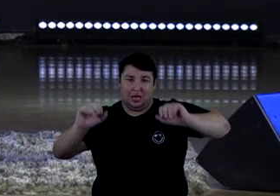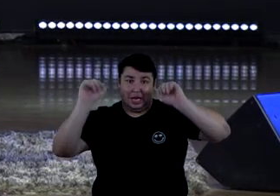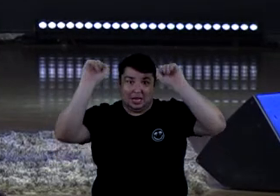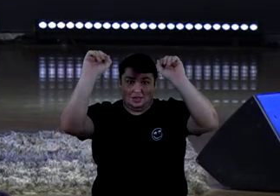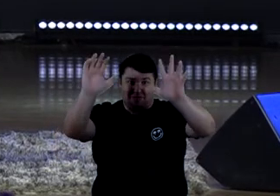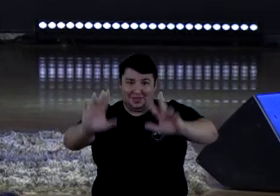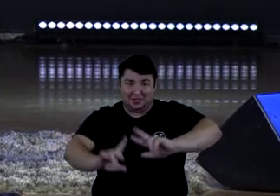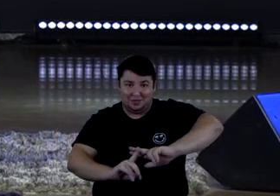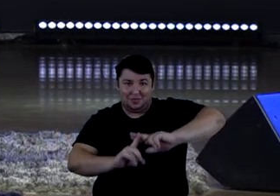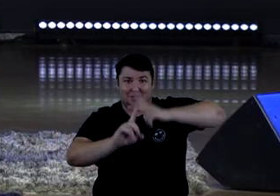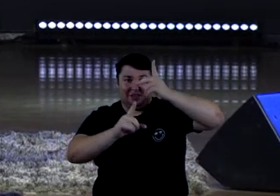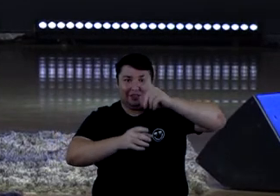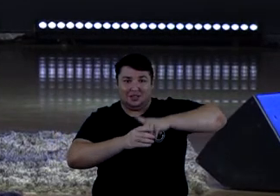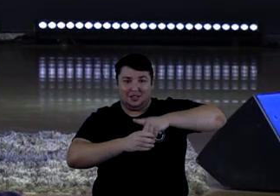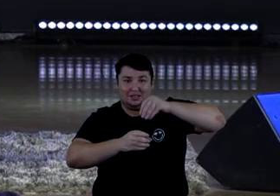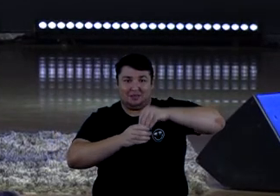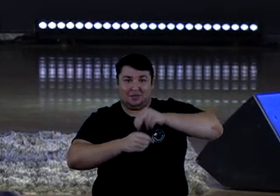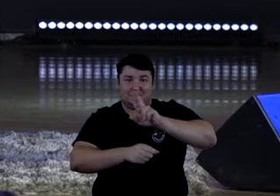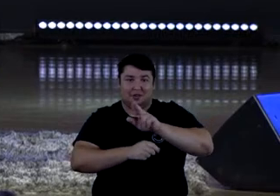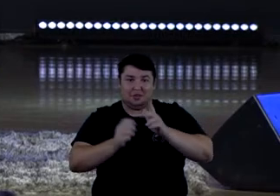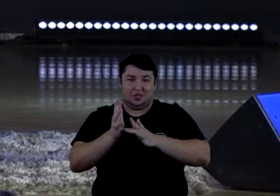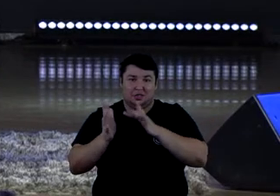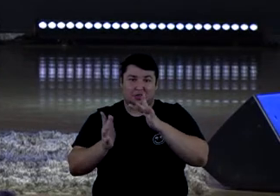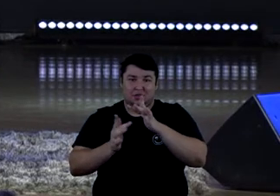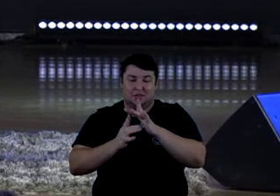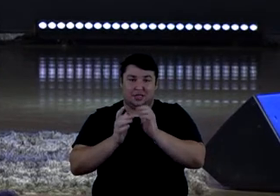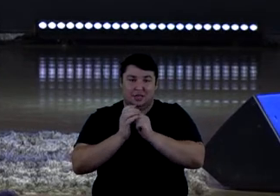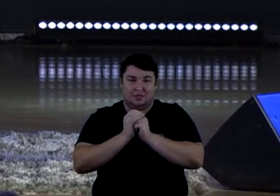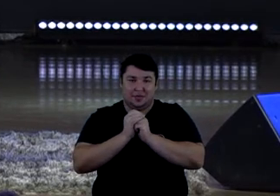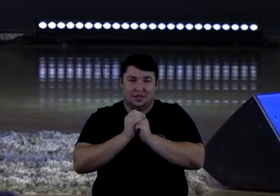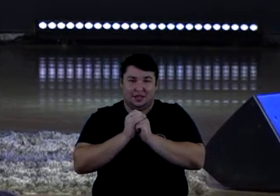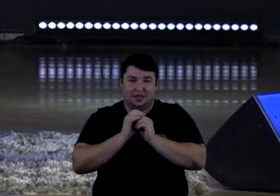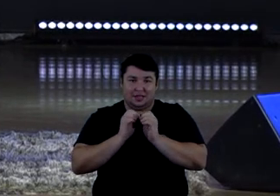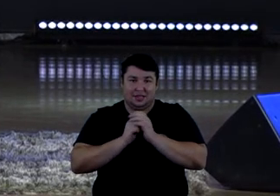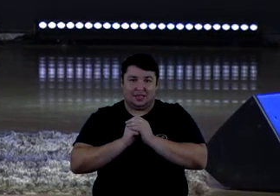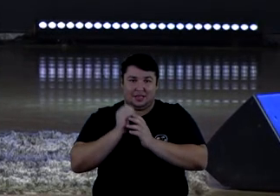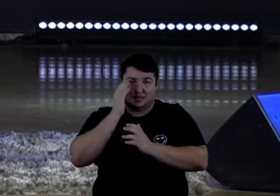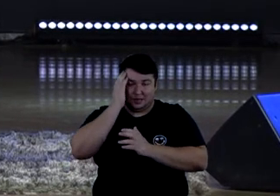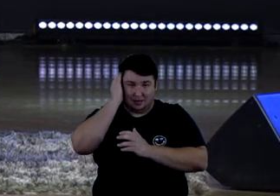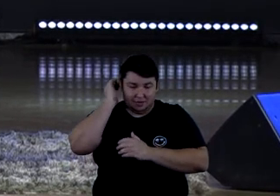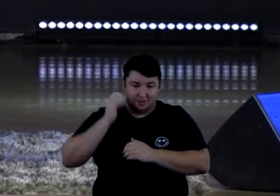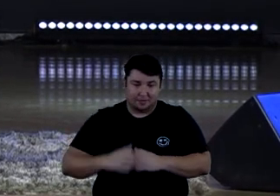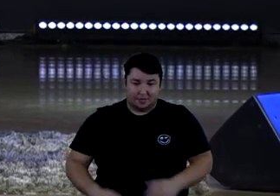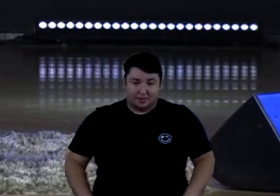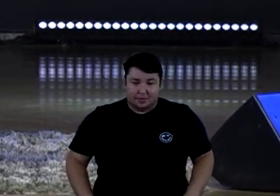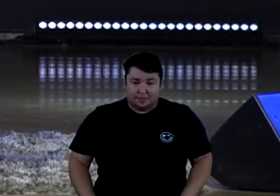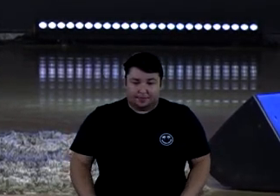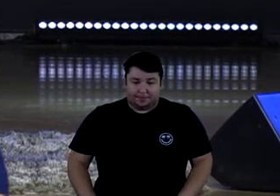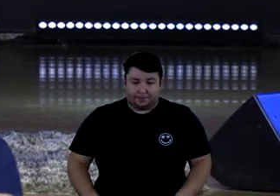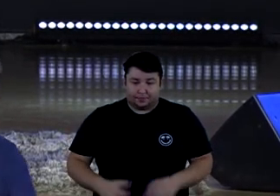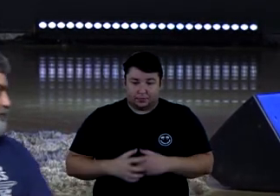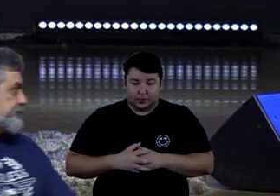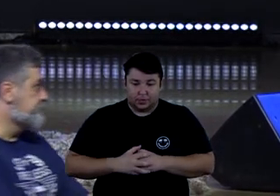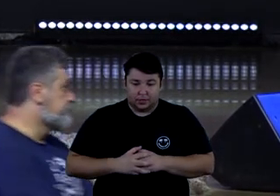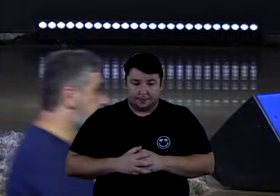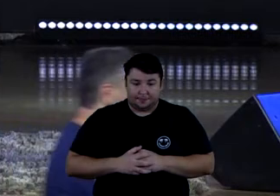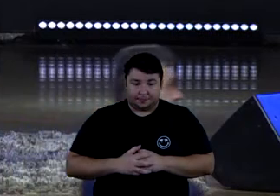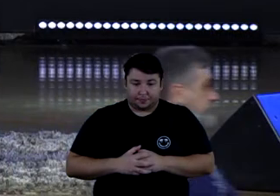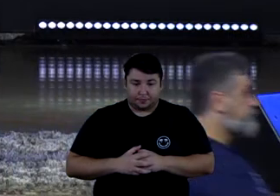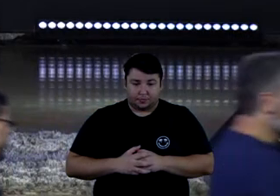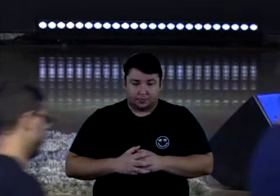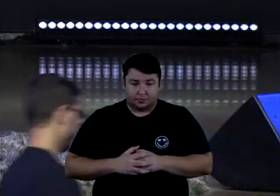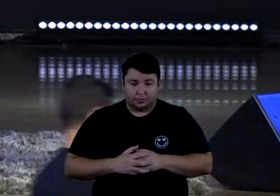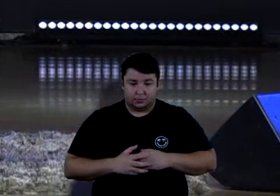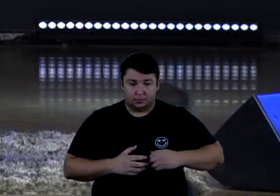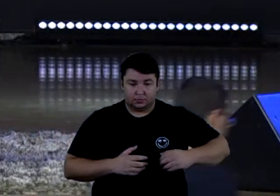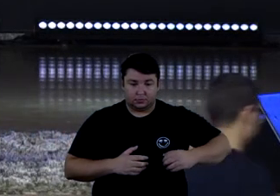e multiplica esses recursos, em nome de Jesus. Amém. Glória a Deus. Se